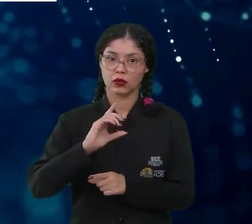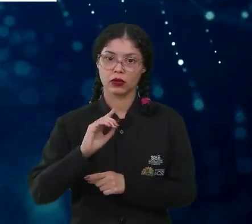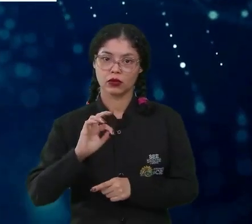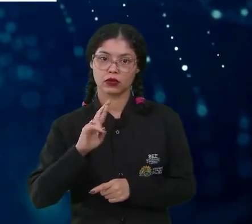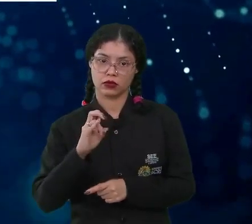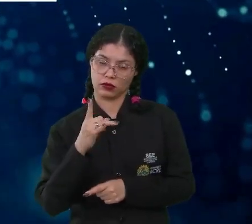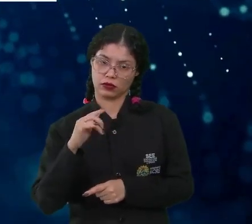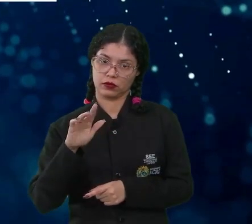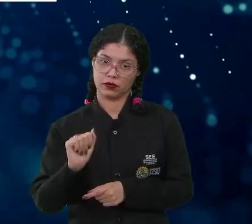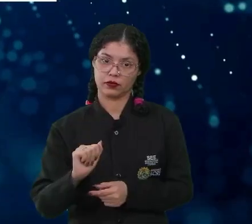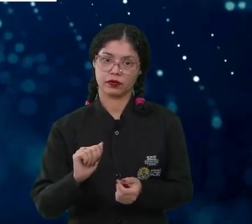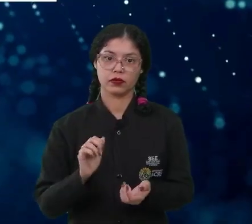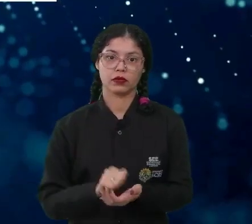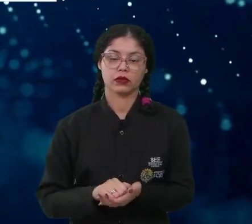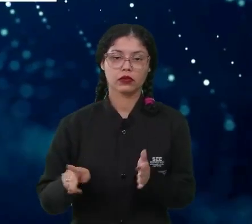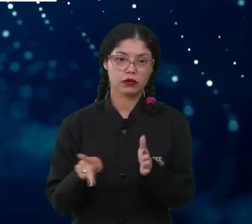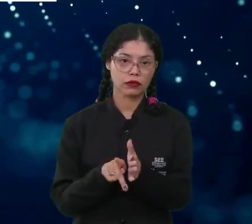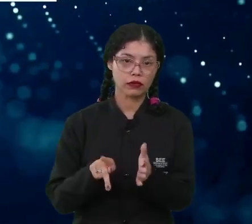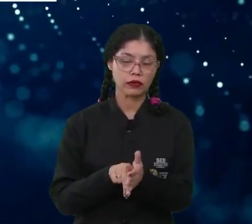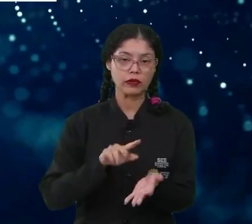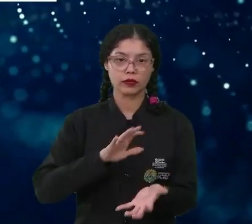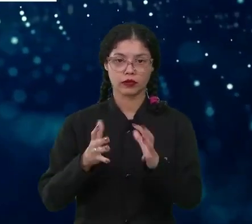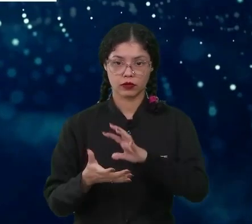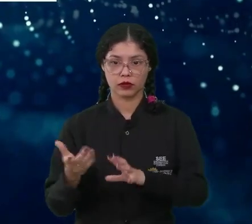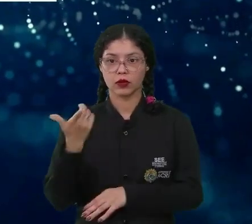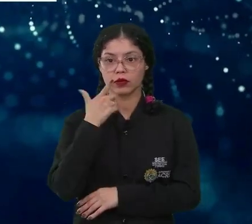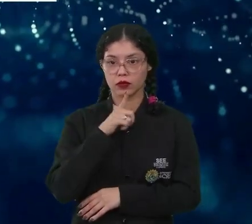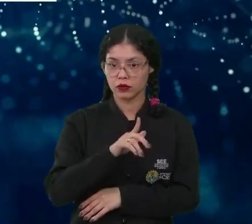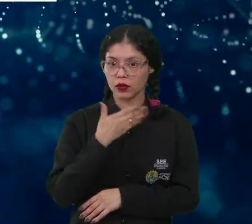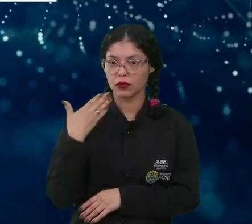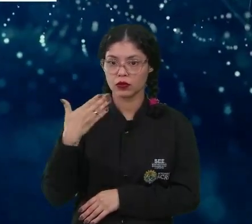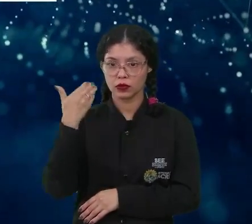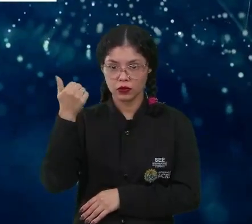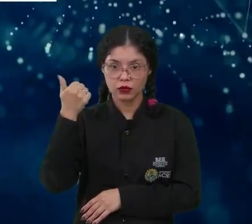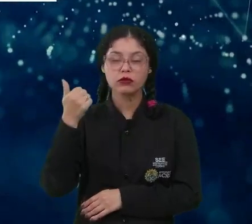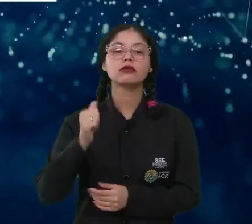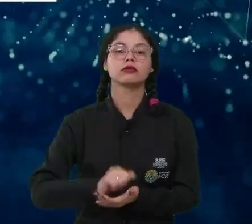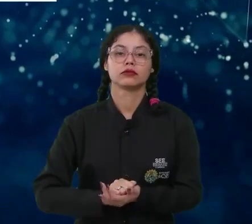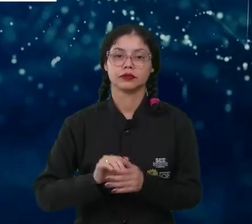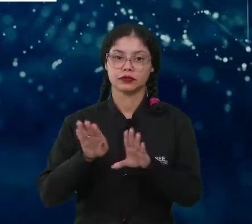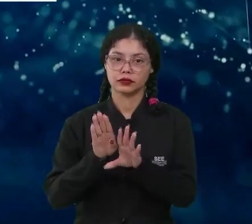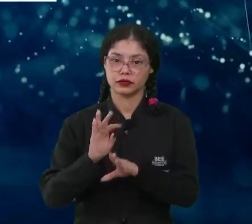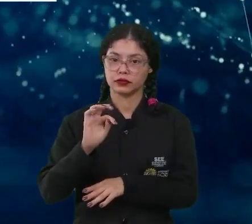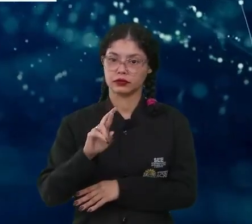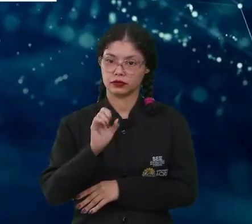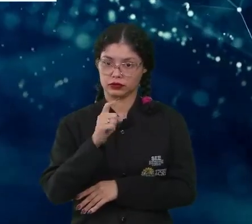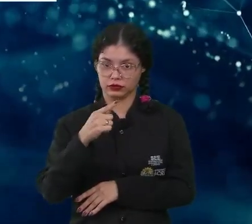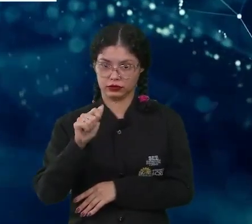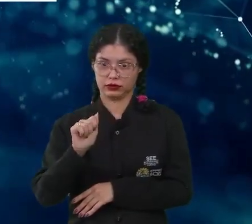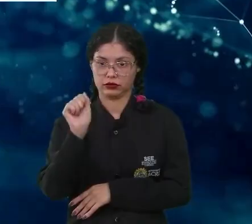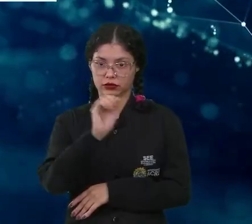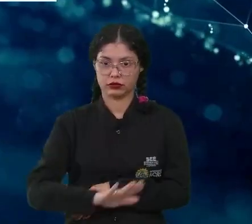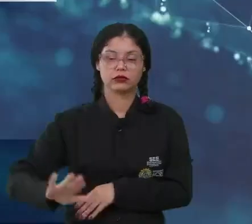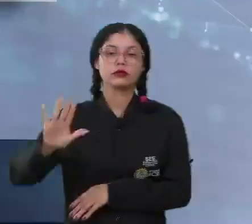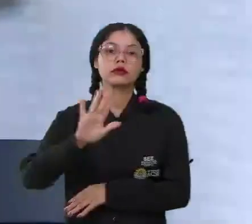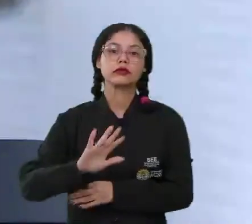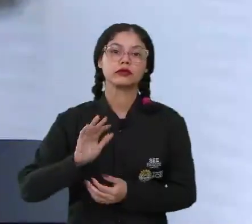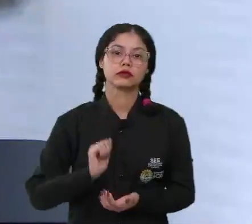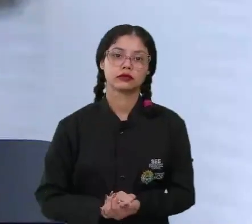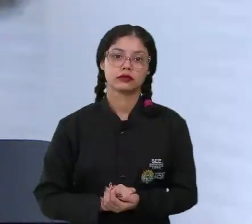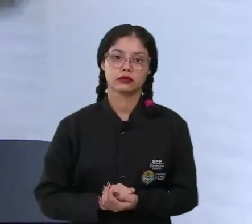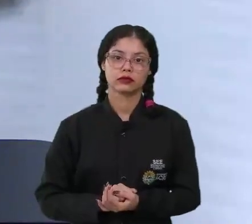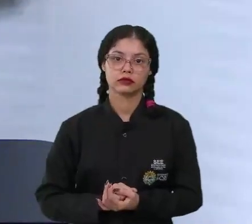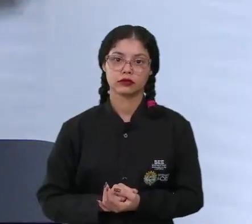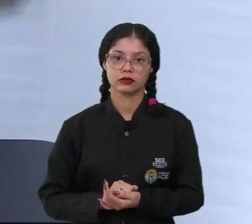otimizar custos e também trazer uma eficiência global para essas empresas transnacionais. Eu vou começar falando